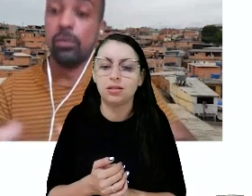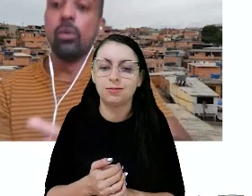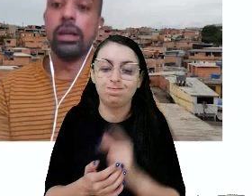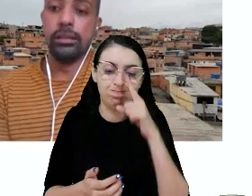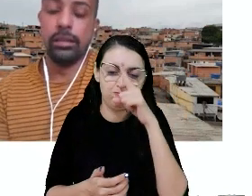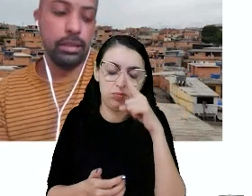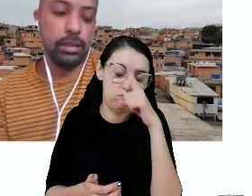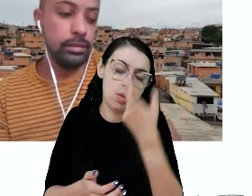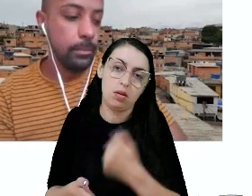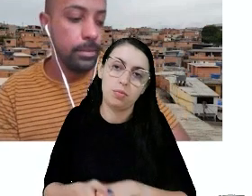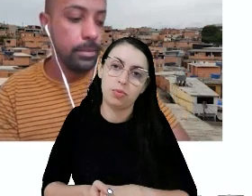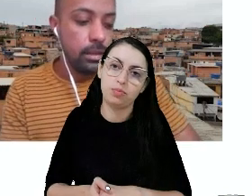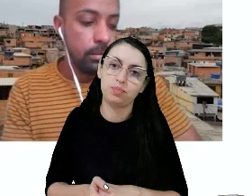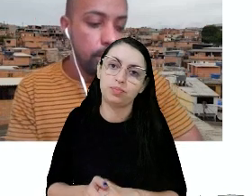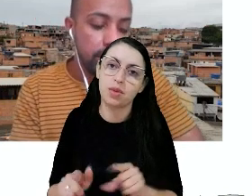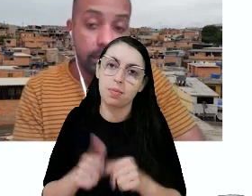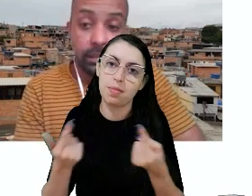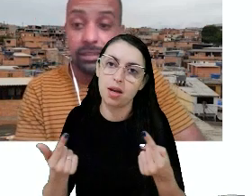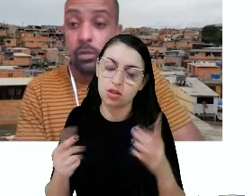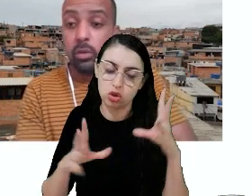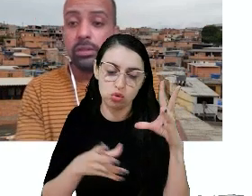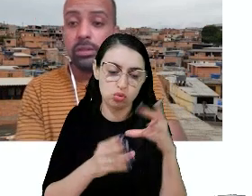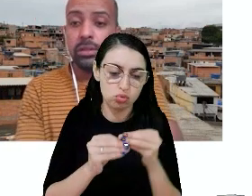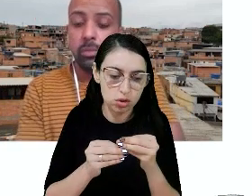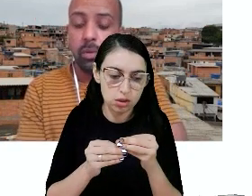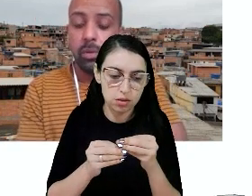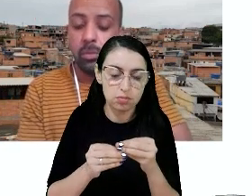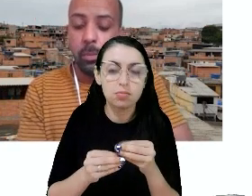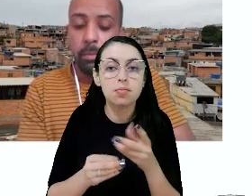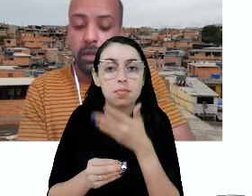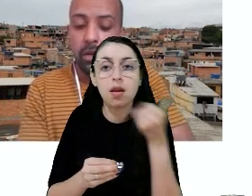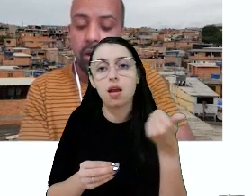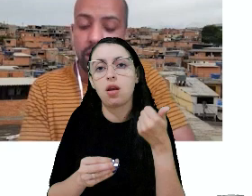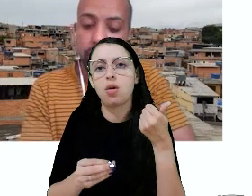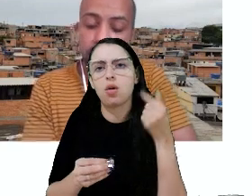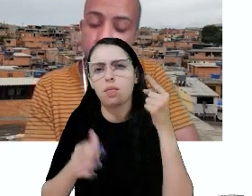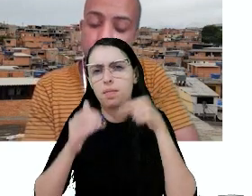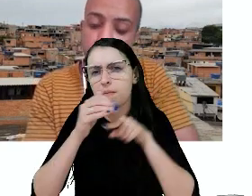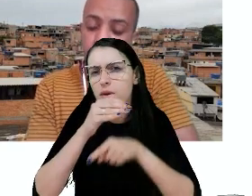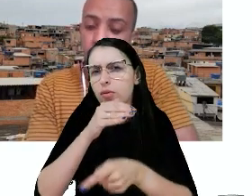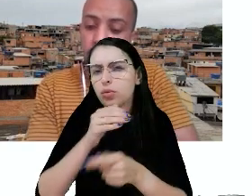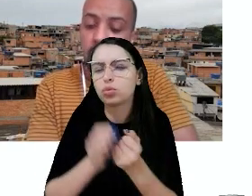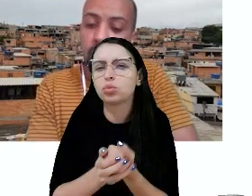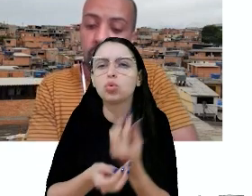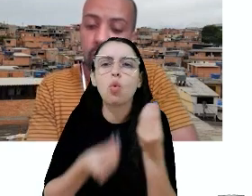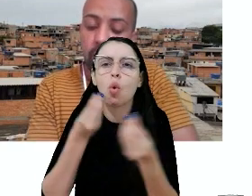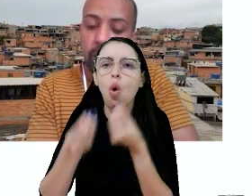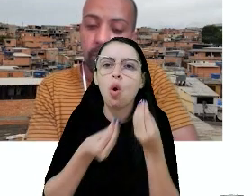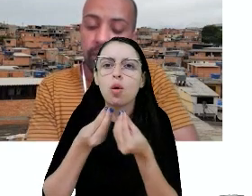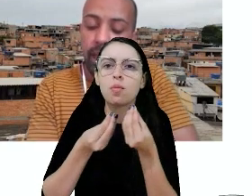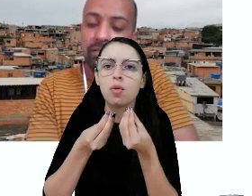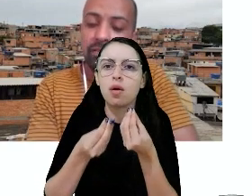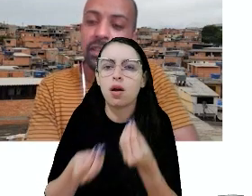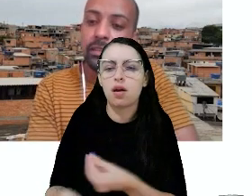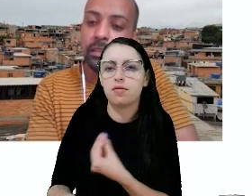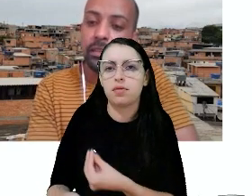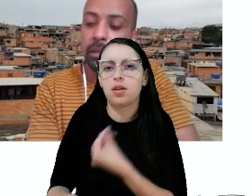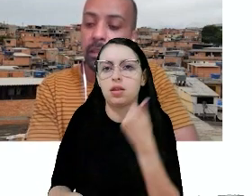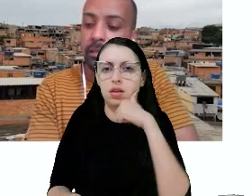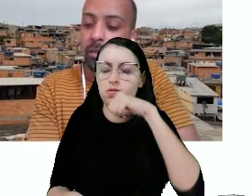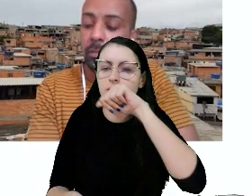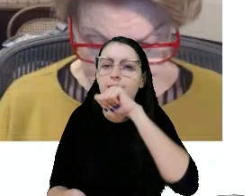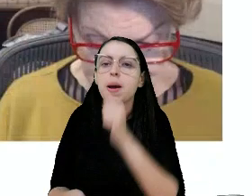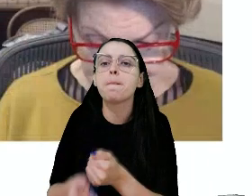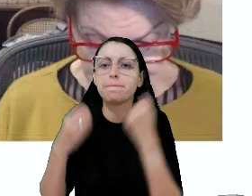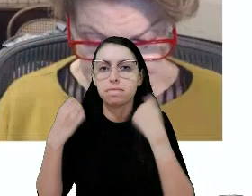e agravou ainda mais. Mas para trazer um contexto assim um pouco melhor e mais profundo de como é a vida